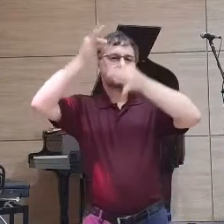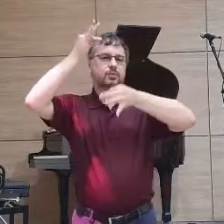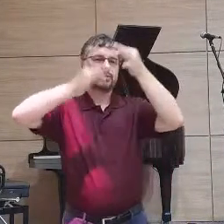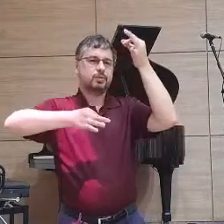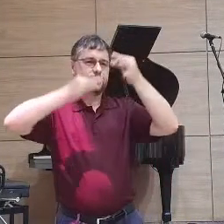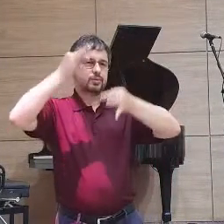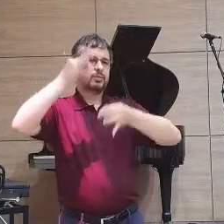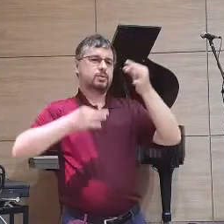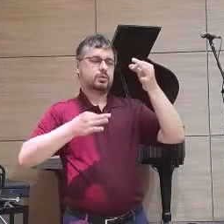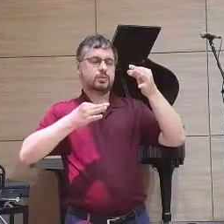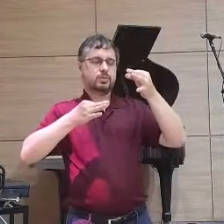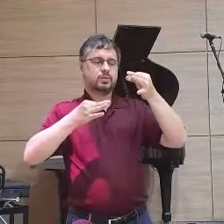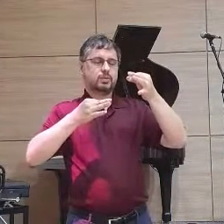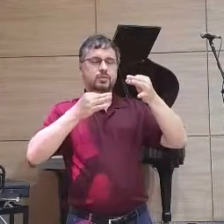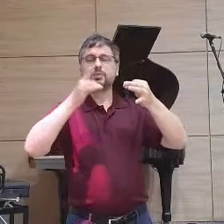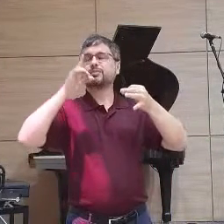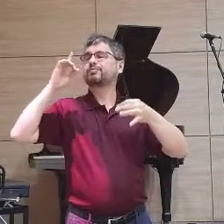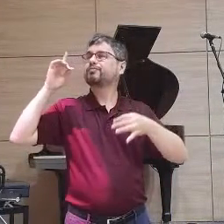Juiz